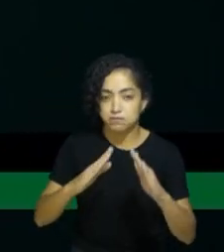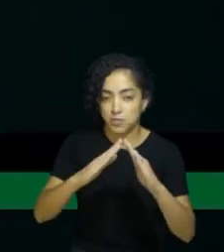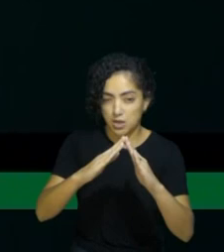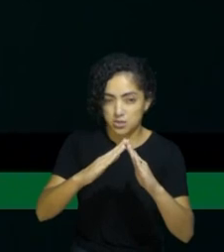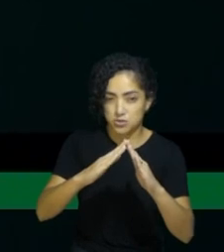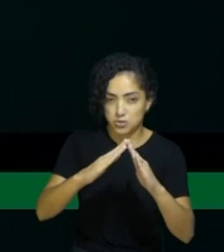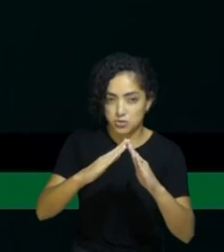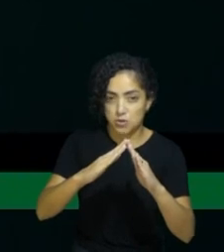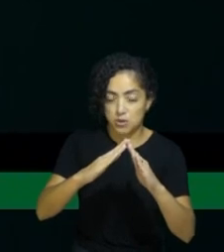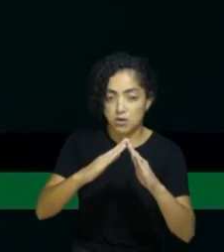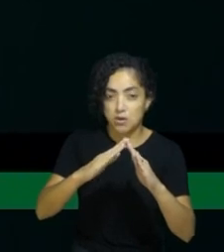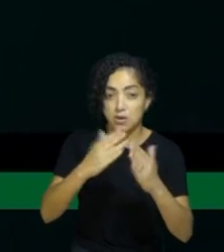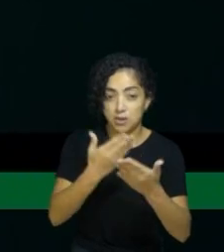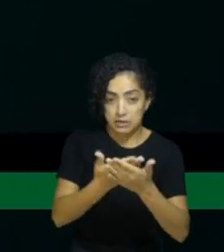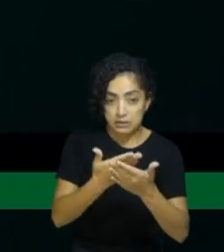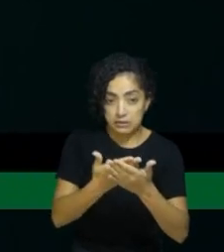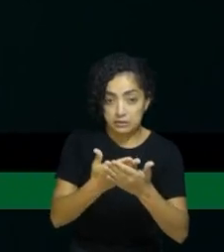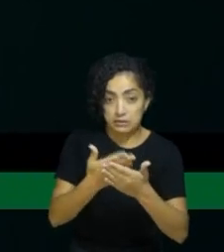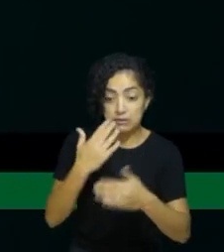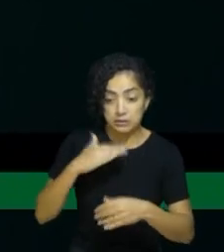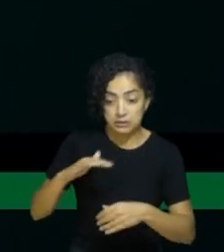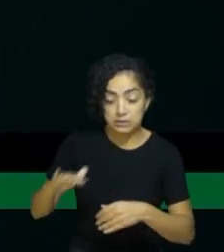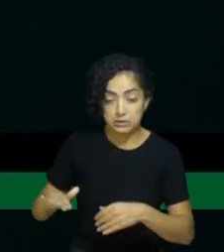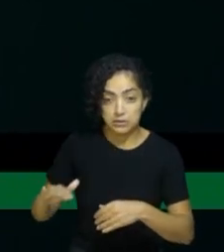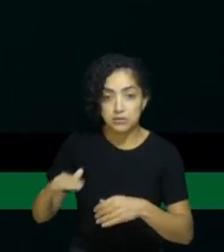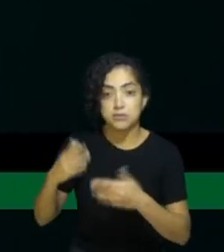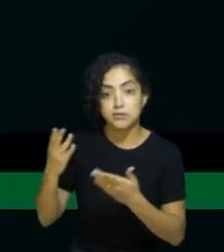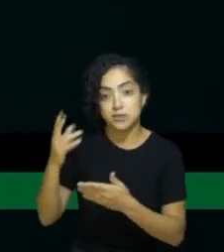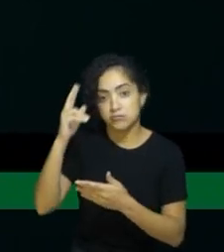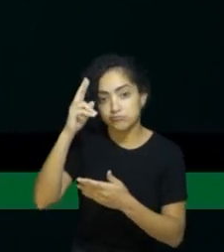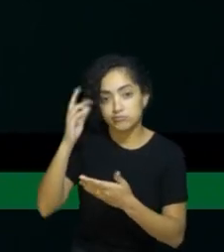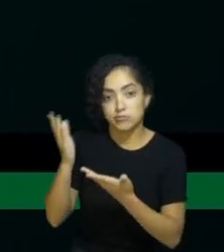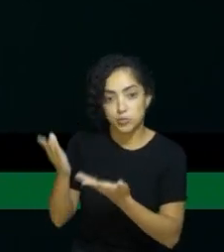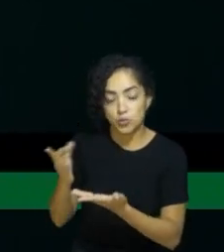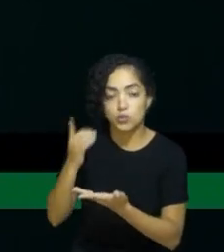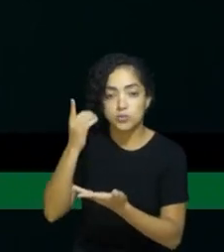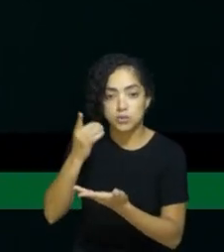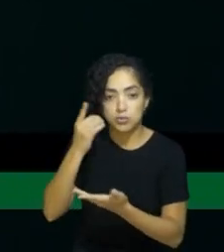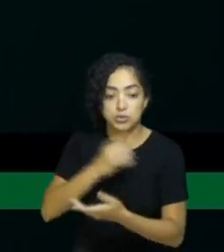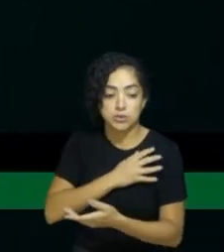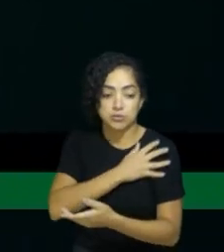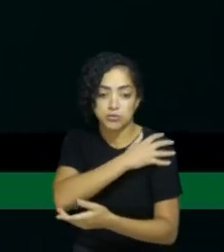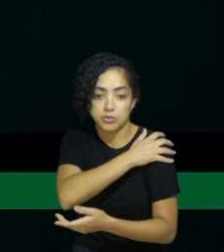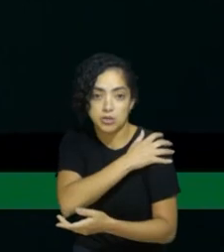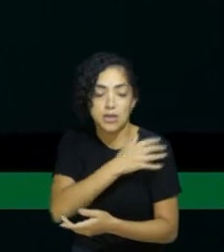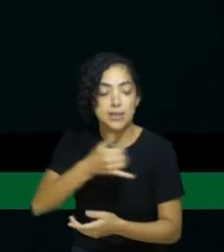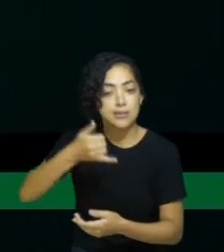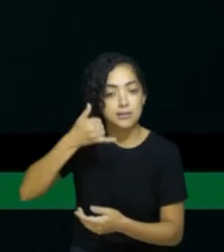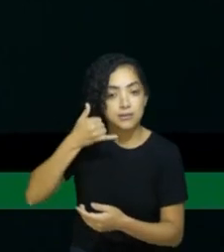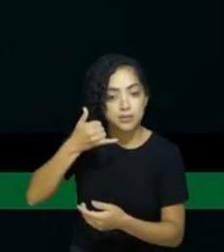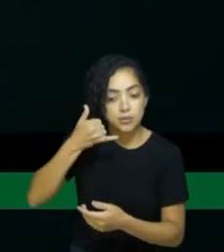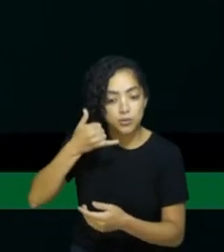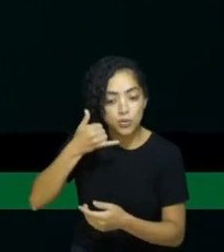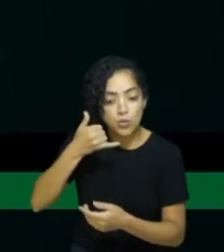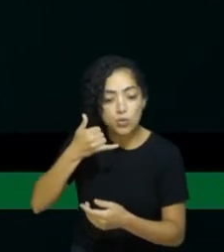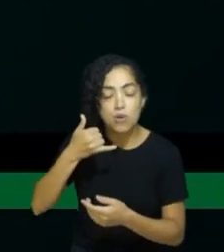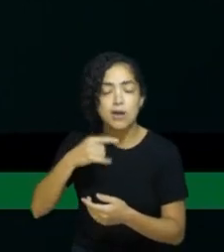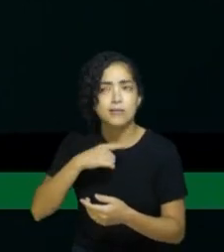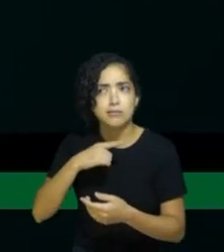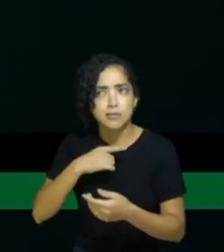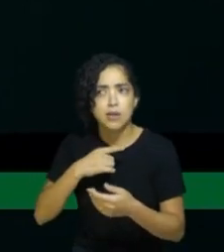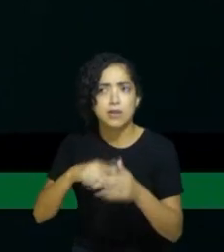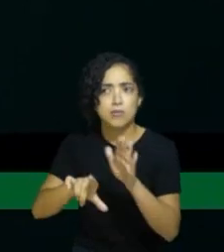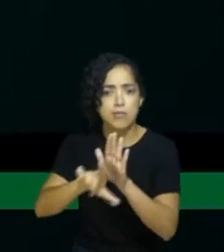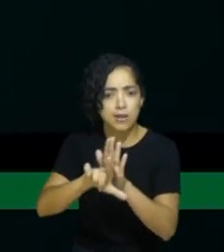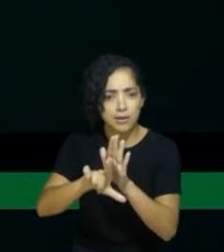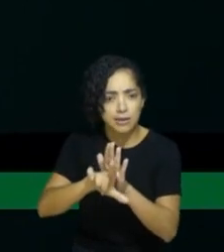e por lembrança do deputado Napoleão no mesmo dia ele ligou para mim Deputado tem aquela sua lei que tá conosco